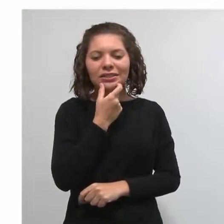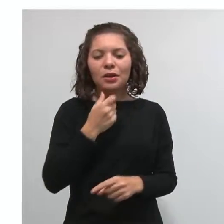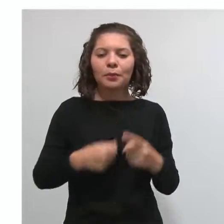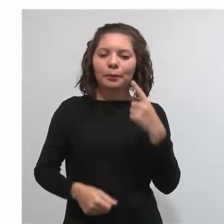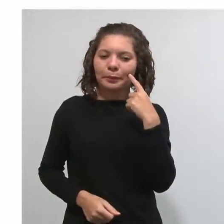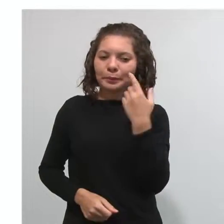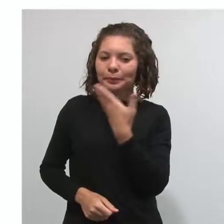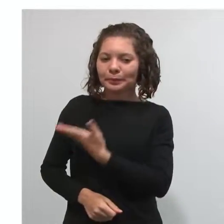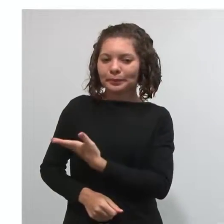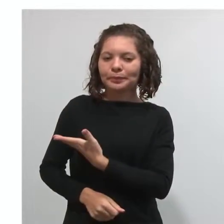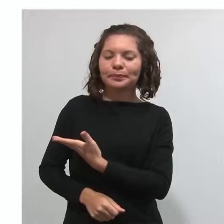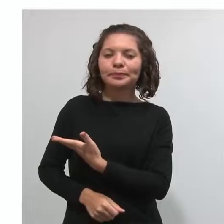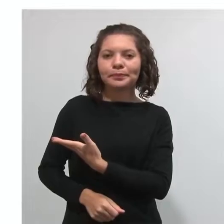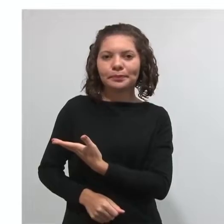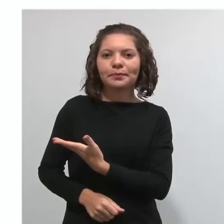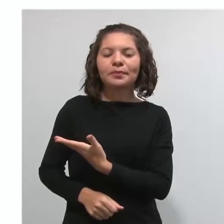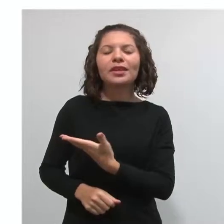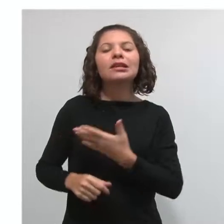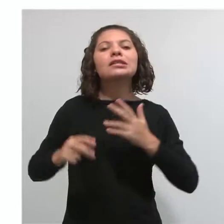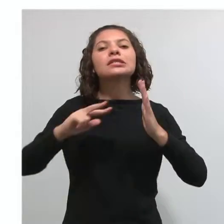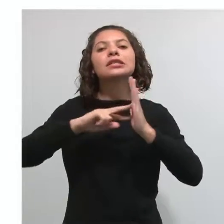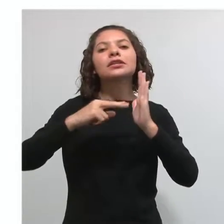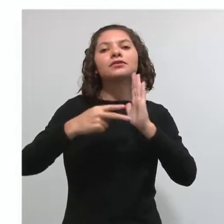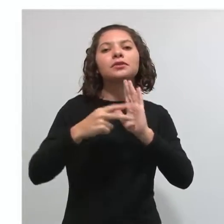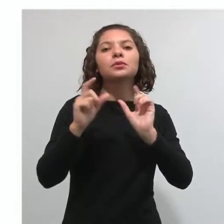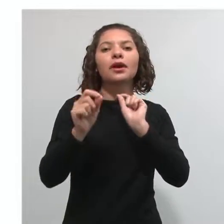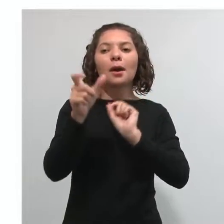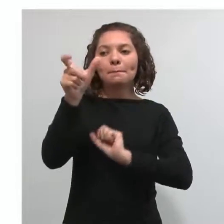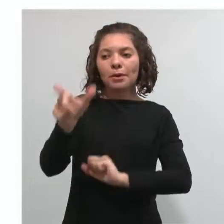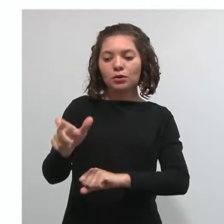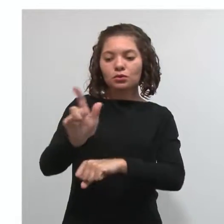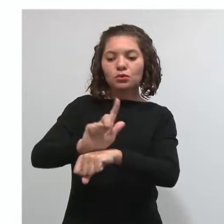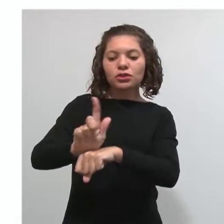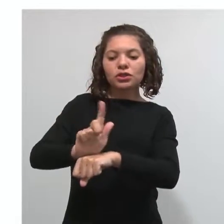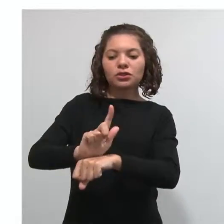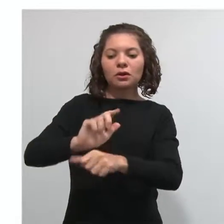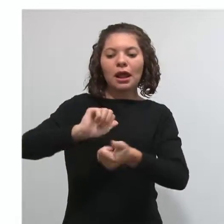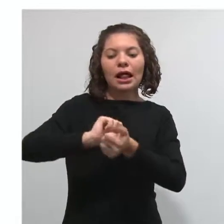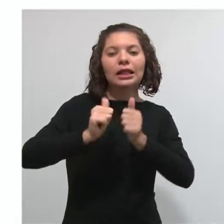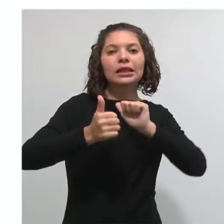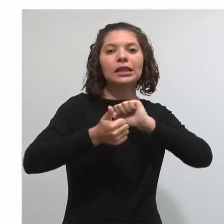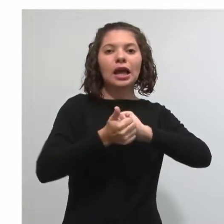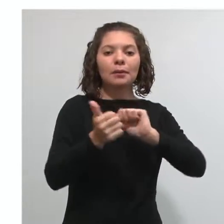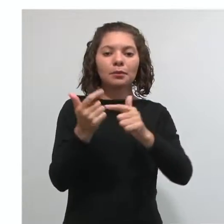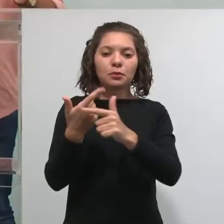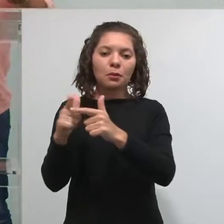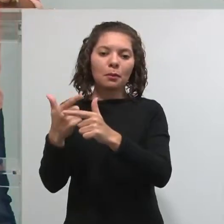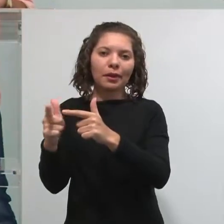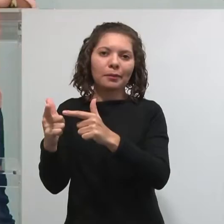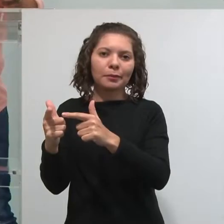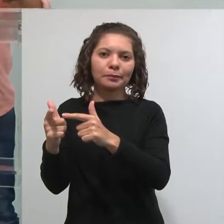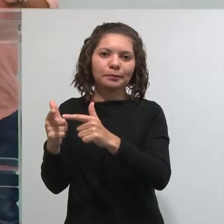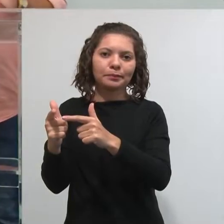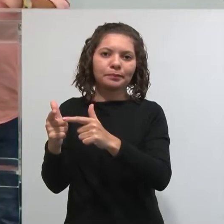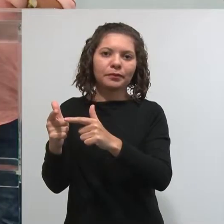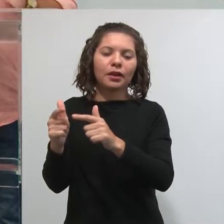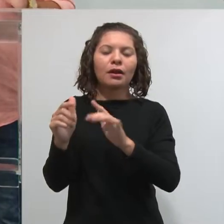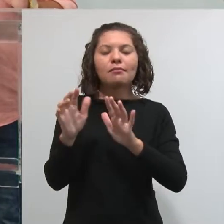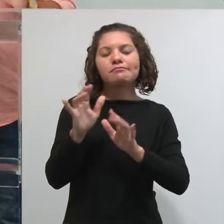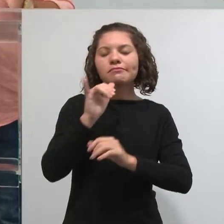está relacionado com os gestores adaptam os problemas às soluções disponíveis. Quer dizer,